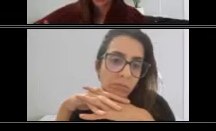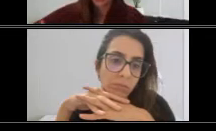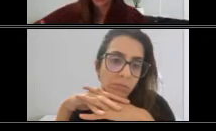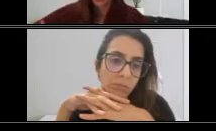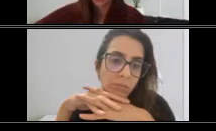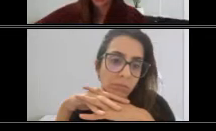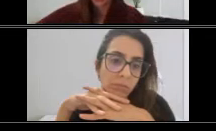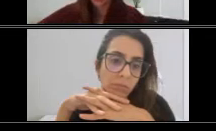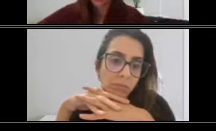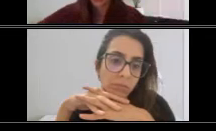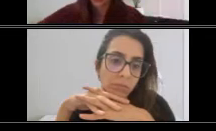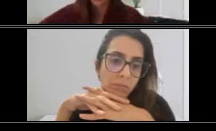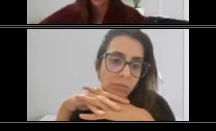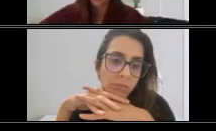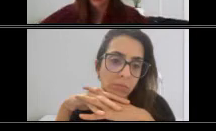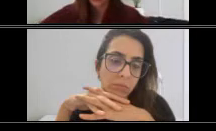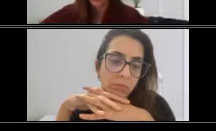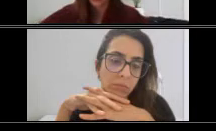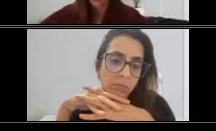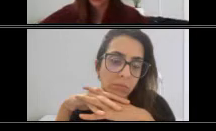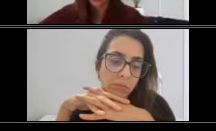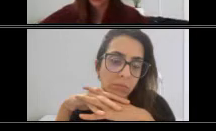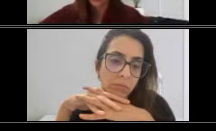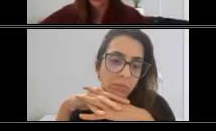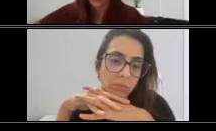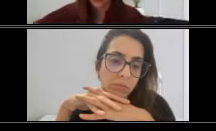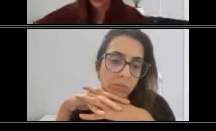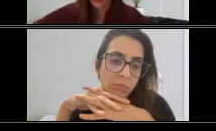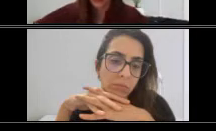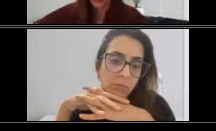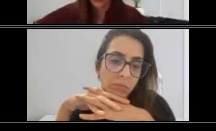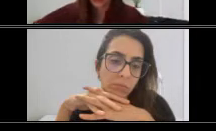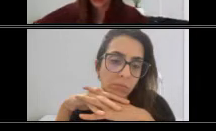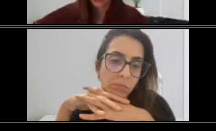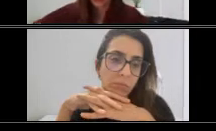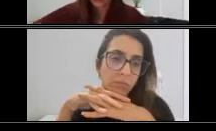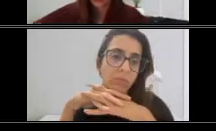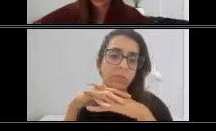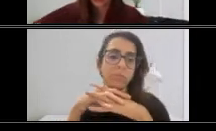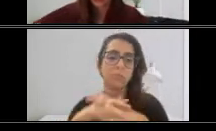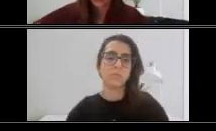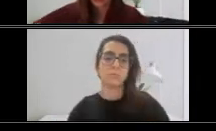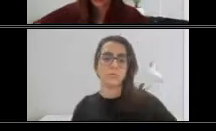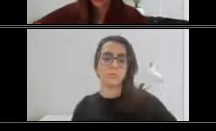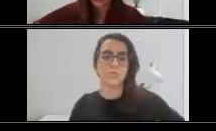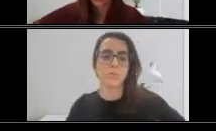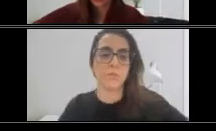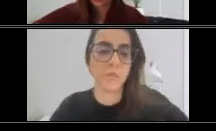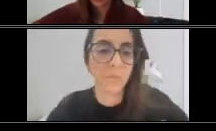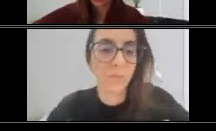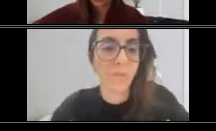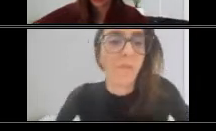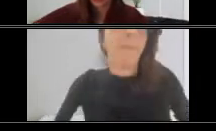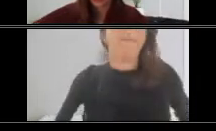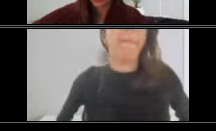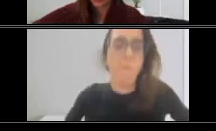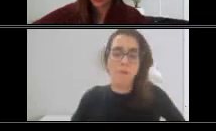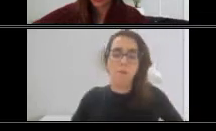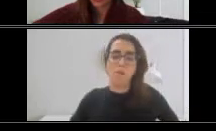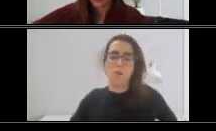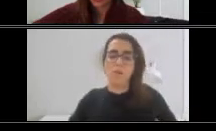realidade é essa daqui, dos falsos negativos, os pobres, não é? Geralmente meninos,